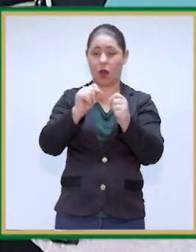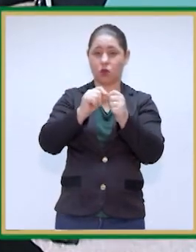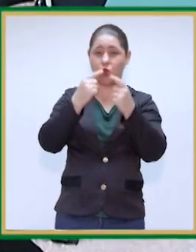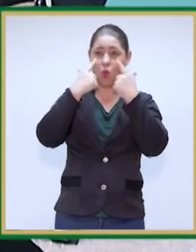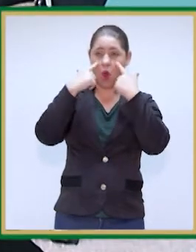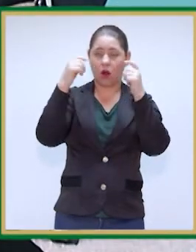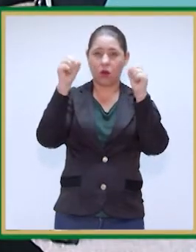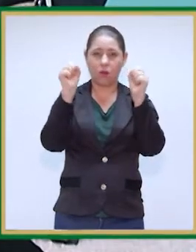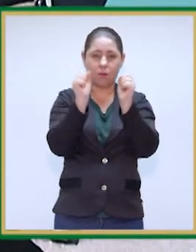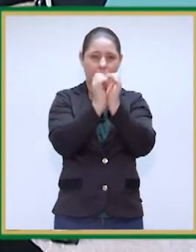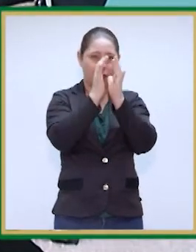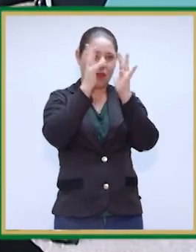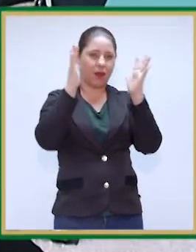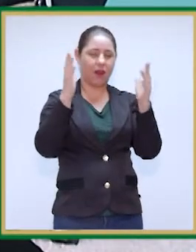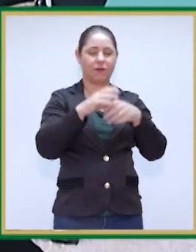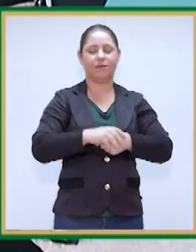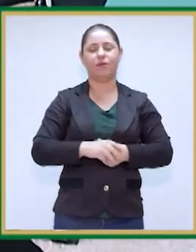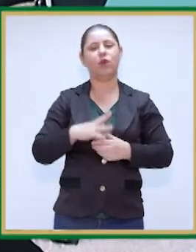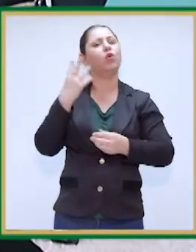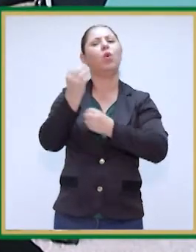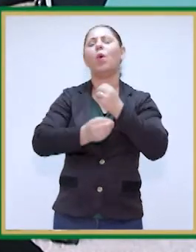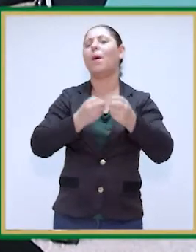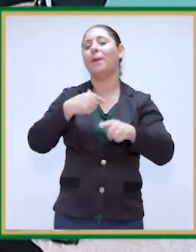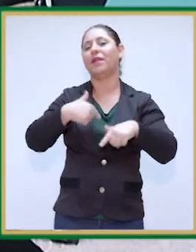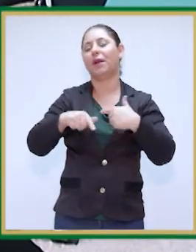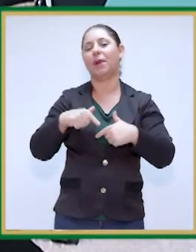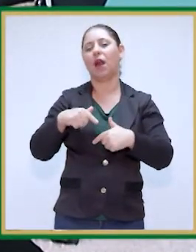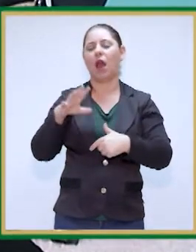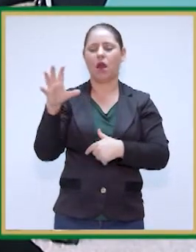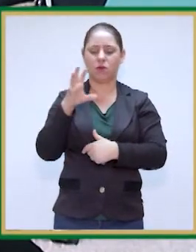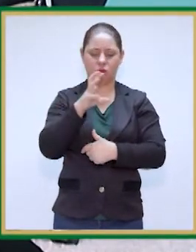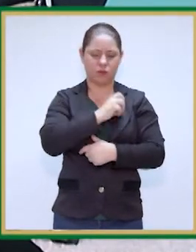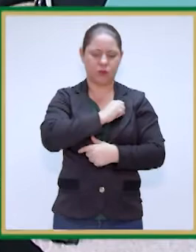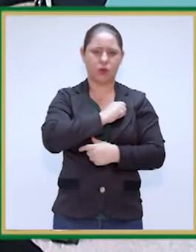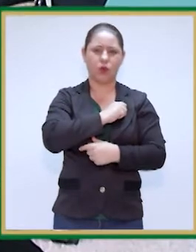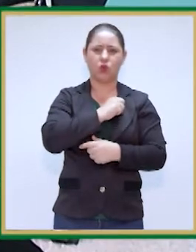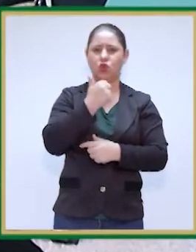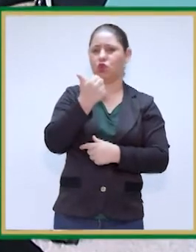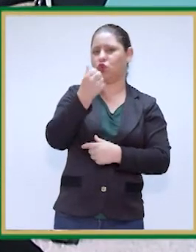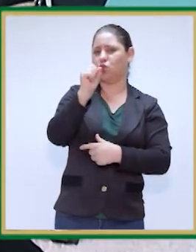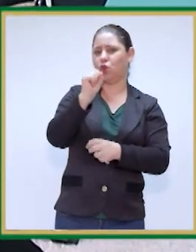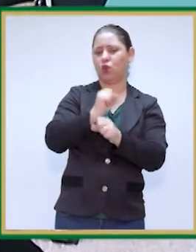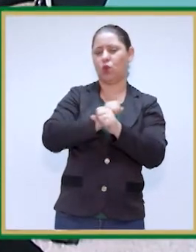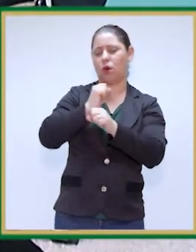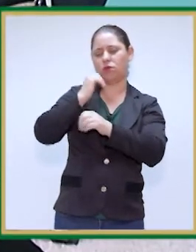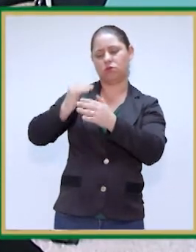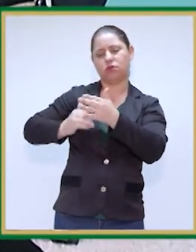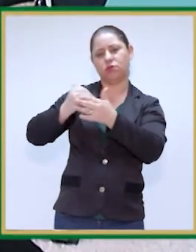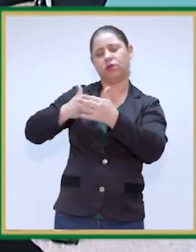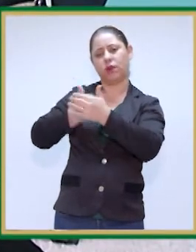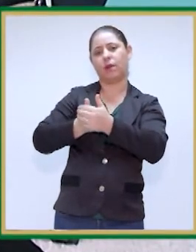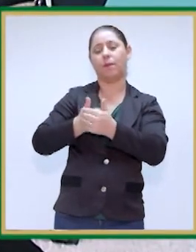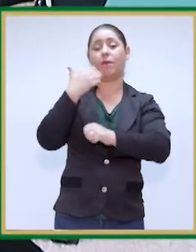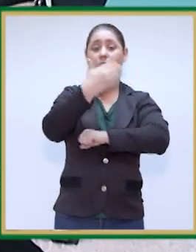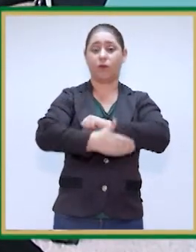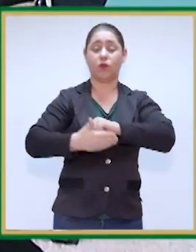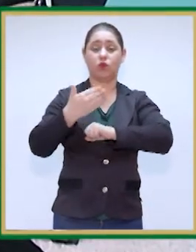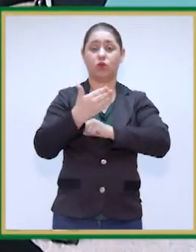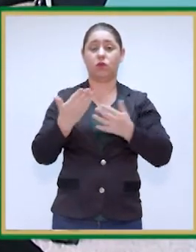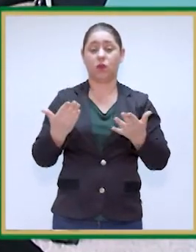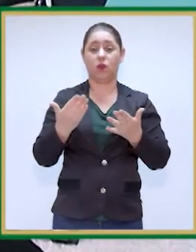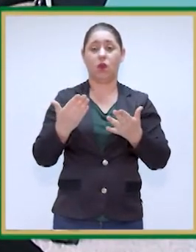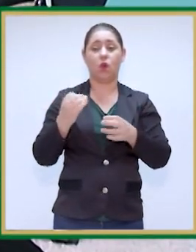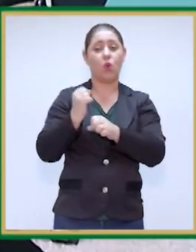seus olhos brilharem. Fala um pouco como é atuar nessa área. É paixão mesmo nesses 18 anos aí de defensoria?